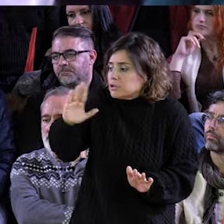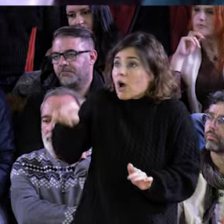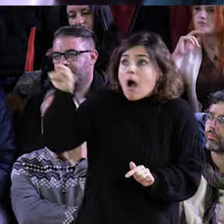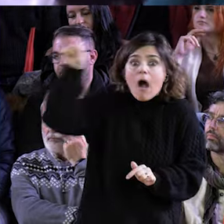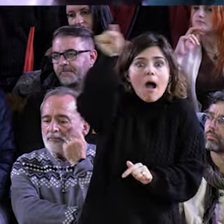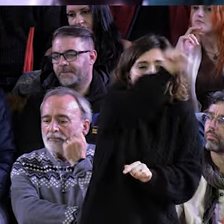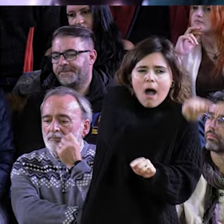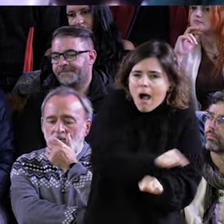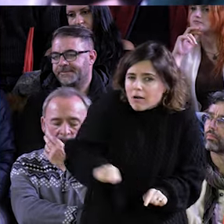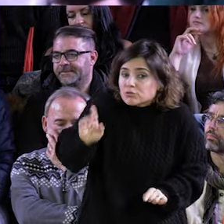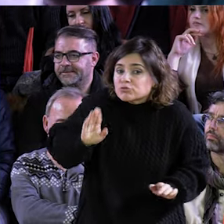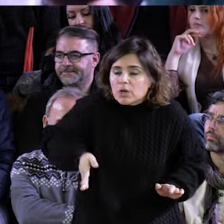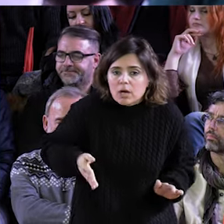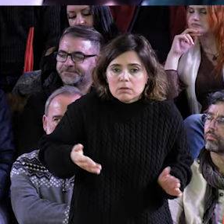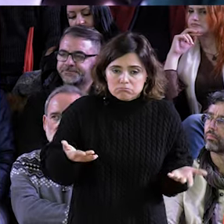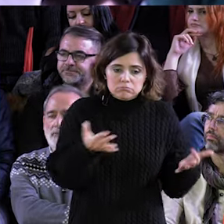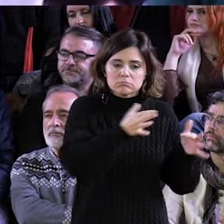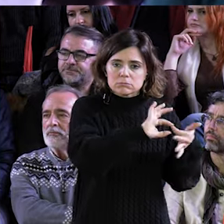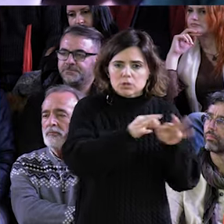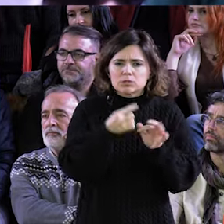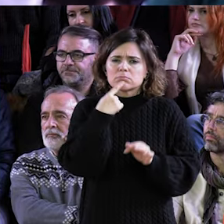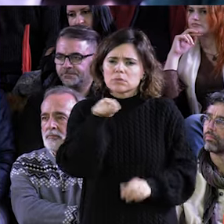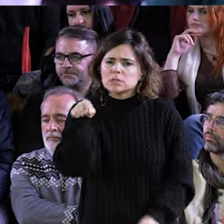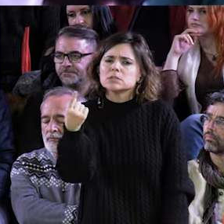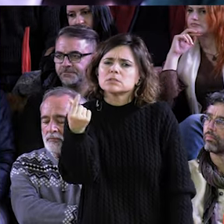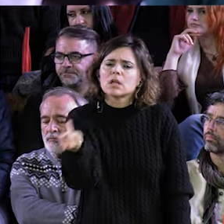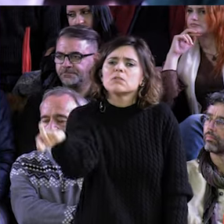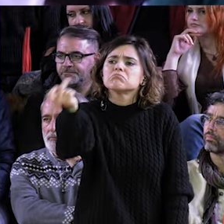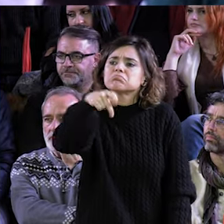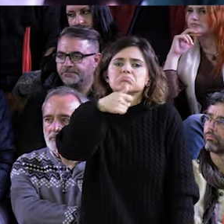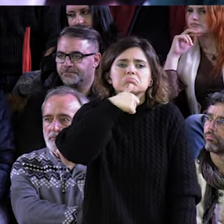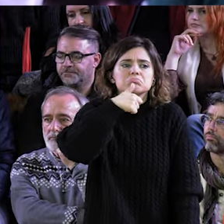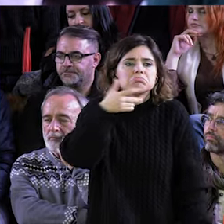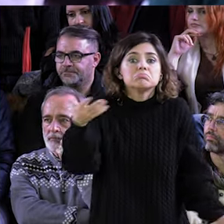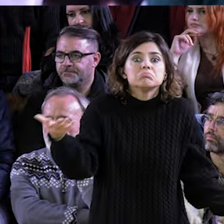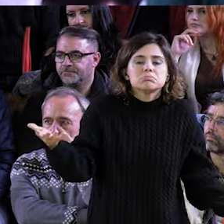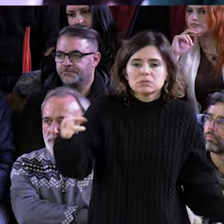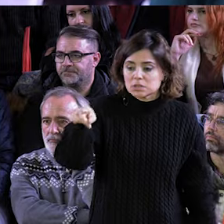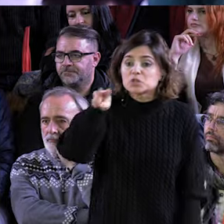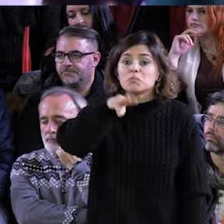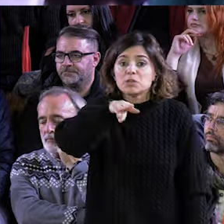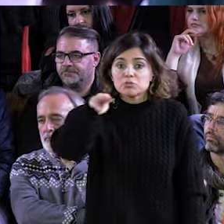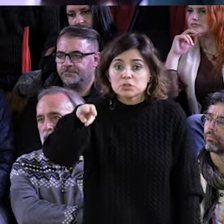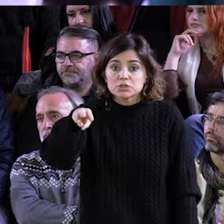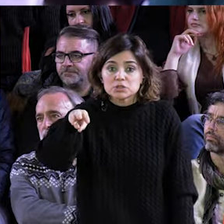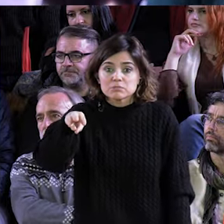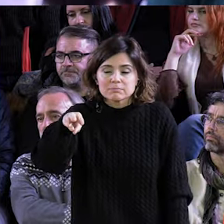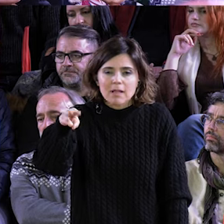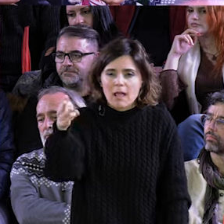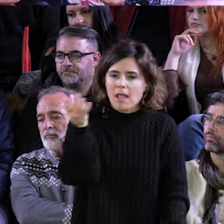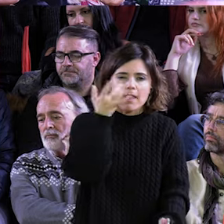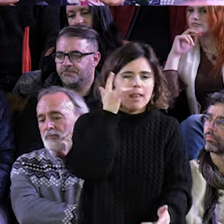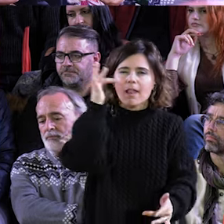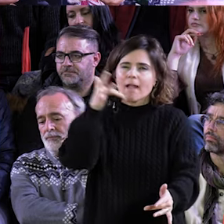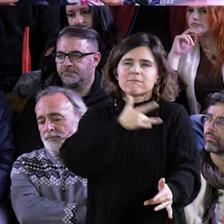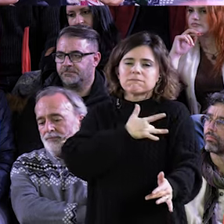lado, faz sentido perguntarmos-nos de onde é que ele veio para chegar aqui. Pois esses milhões que estão hoje a brilhar no balanço dos